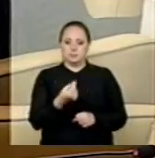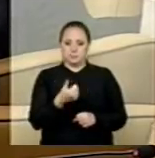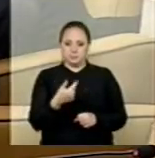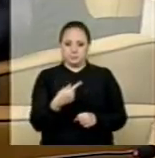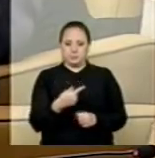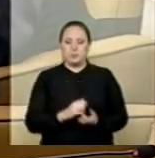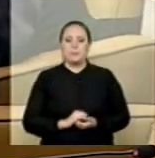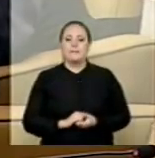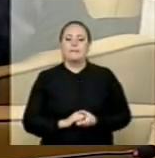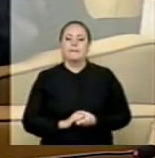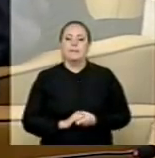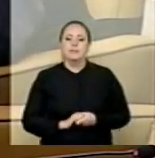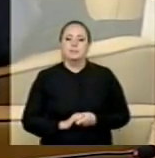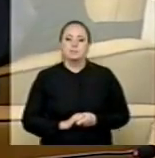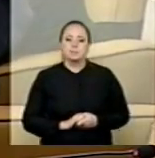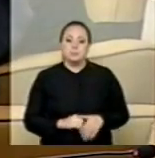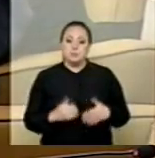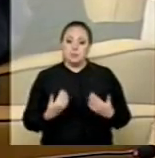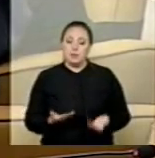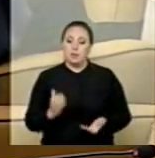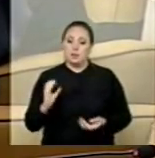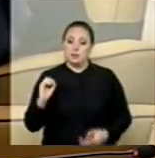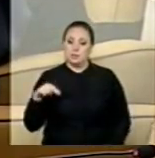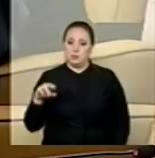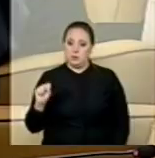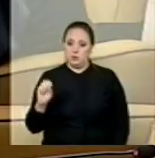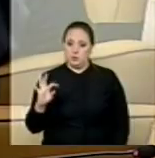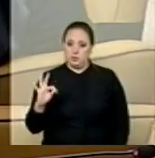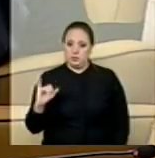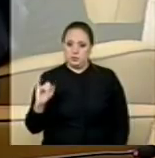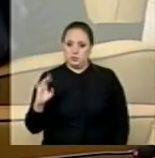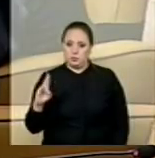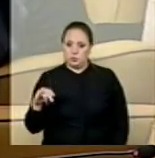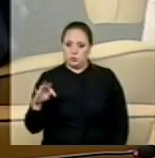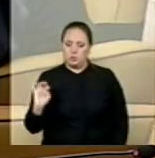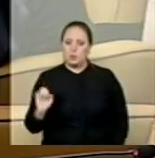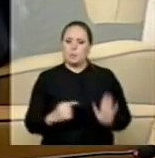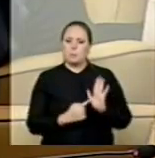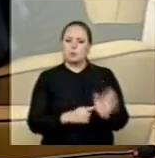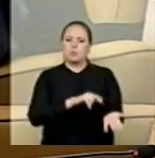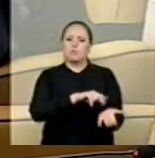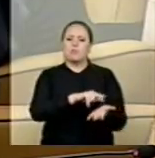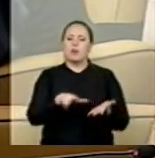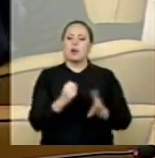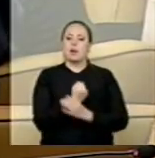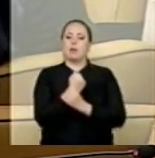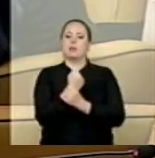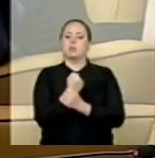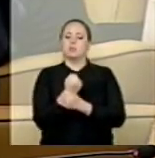vê, o constituinte definiu amplo suporte de garantias